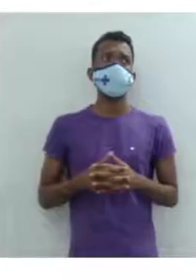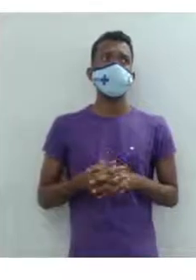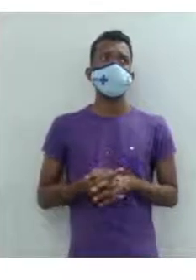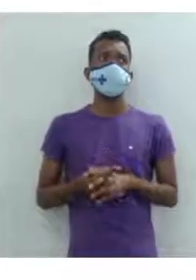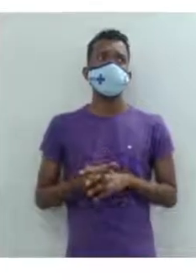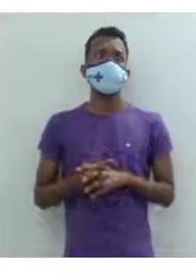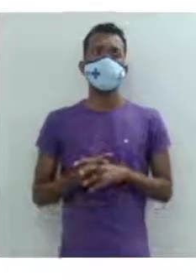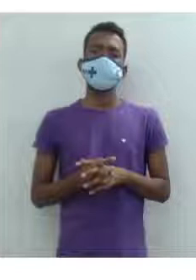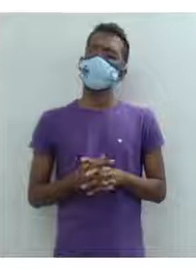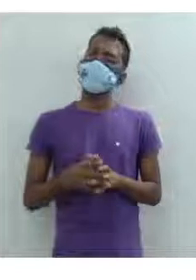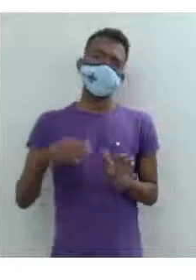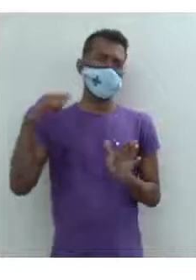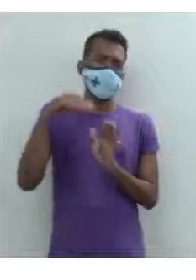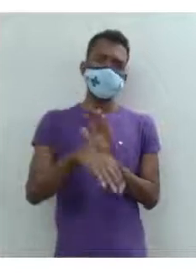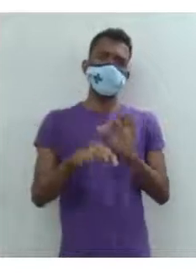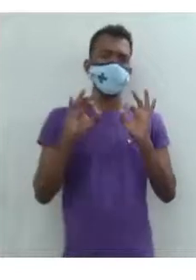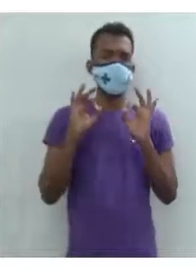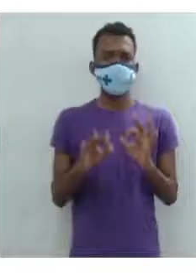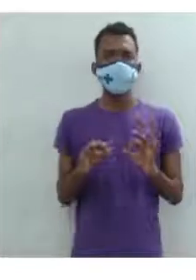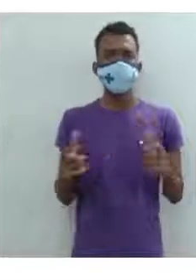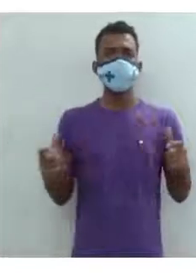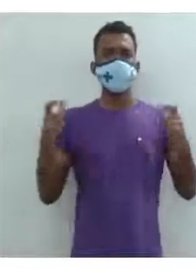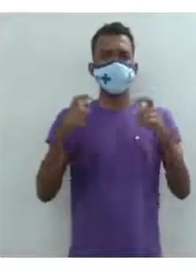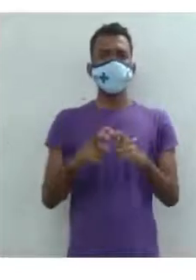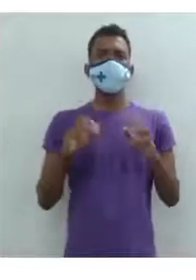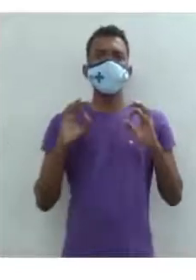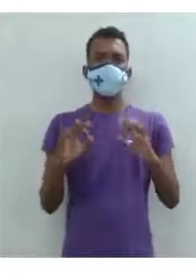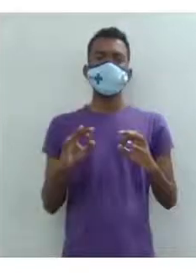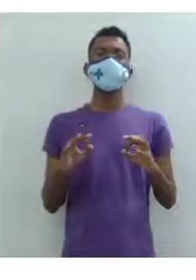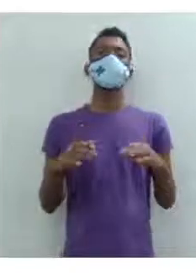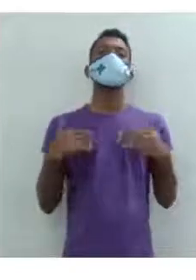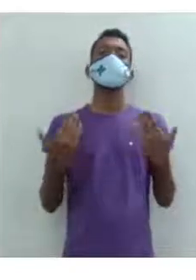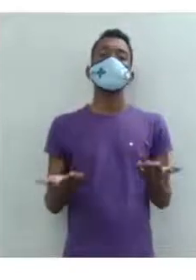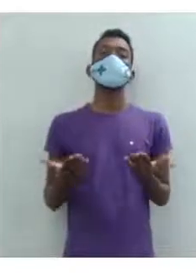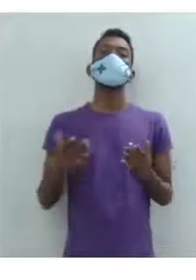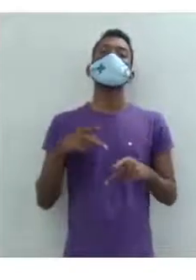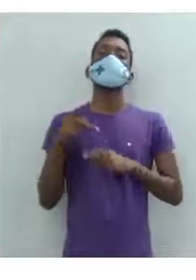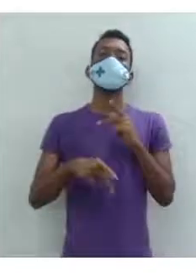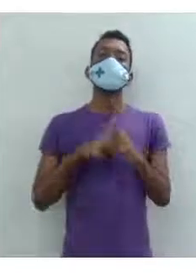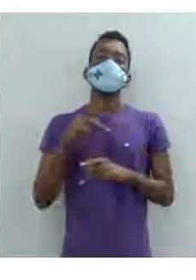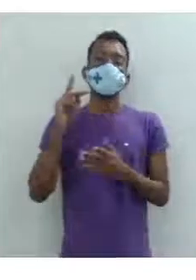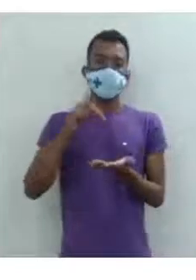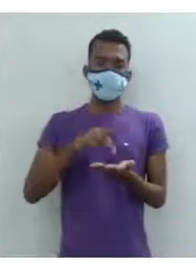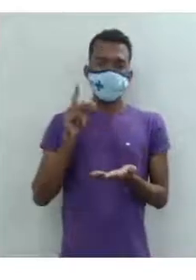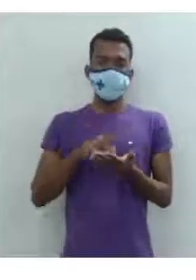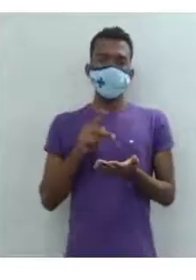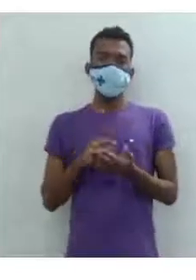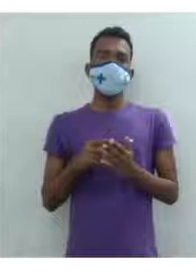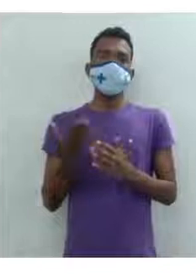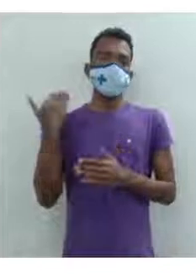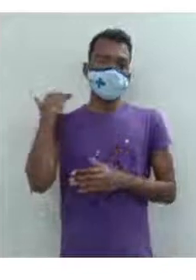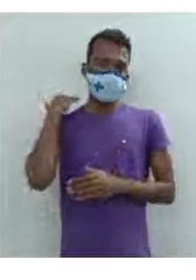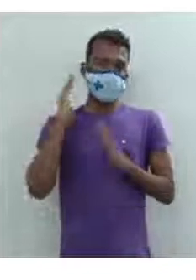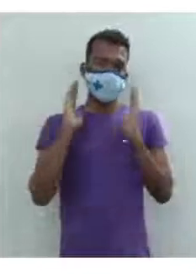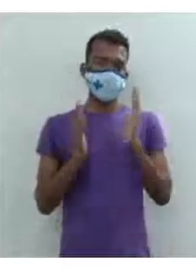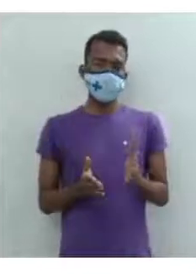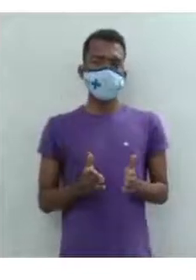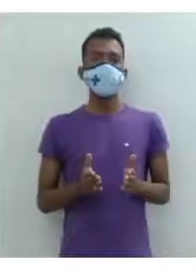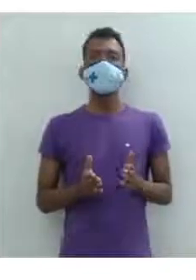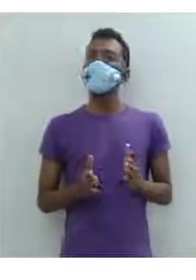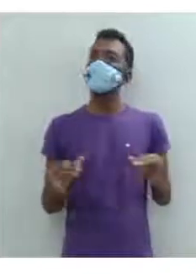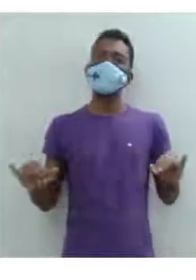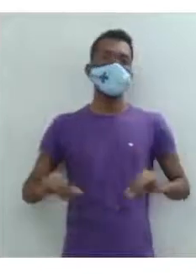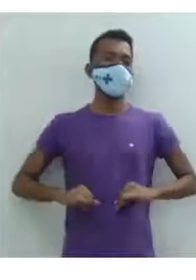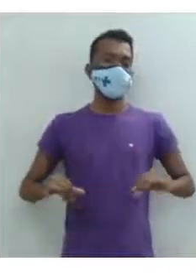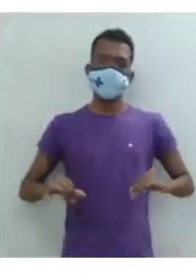um decréscimo muito grande dessa população, né? Então, essa população, na realidade, nos últimos séculos, ela vem